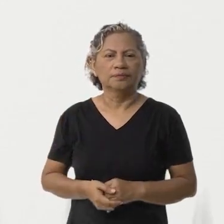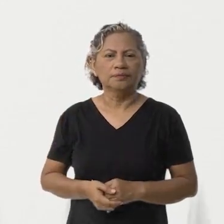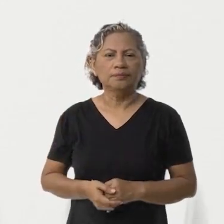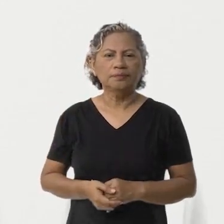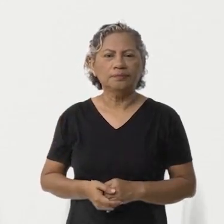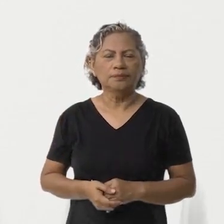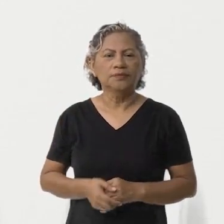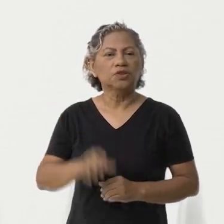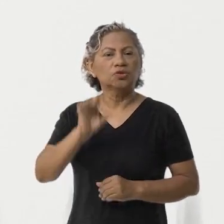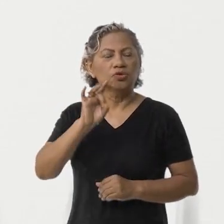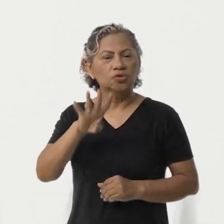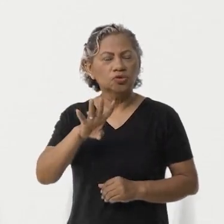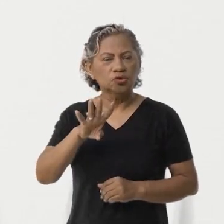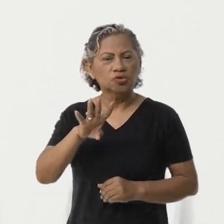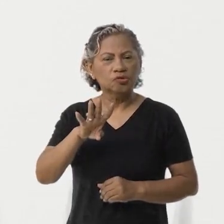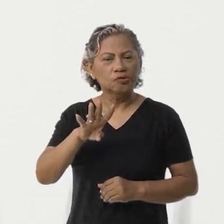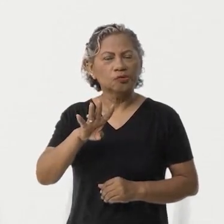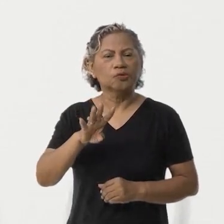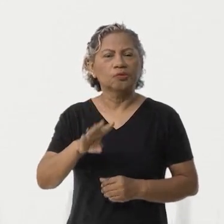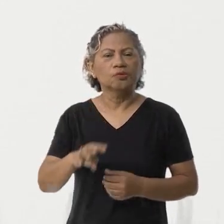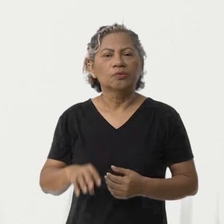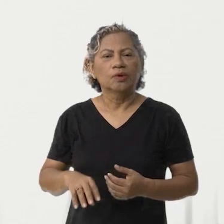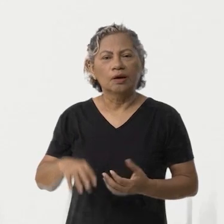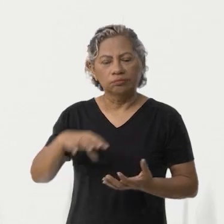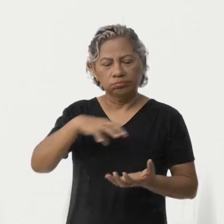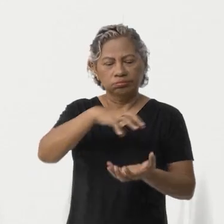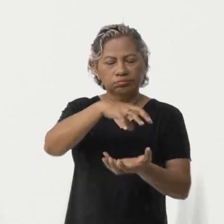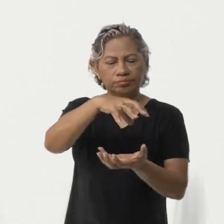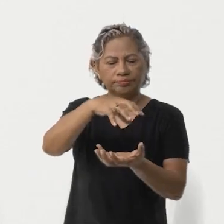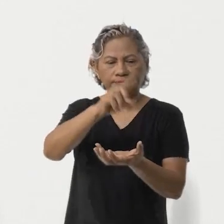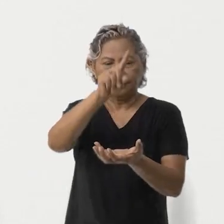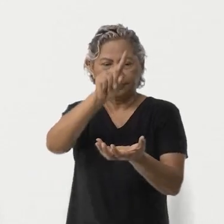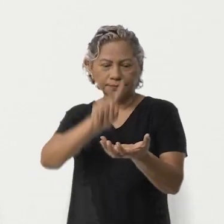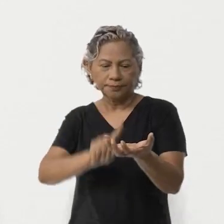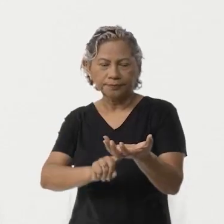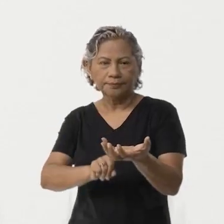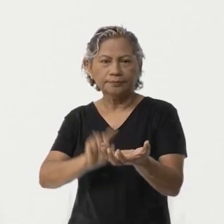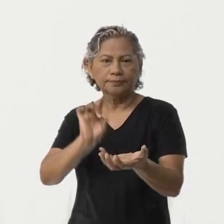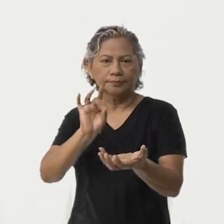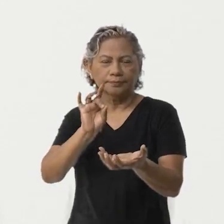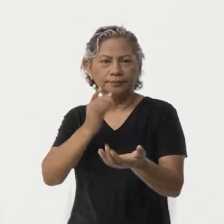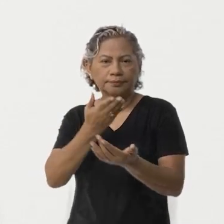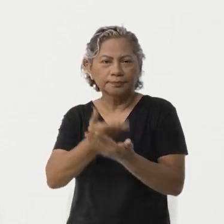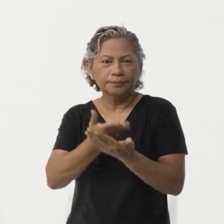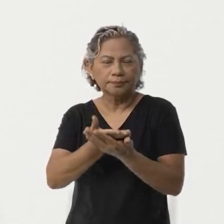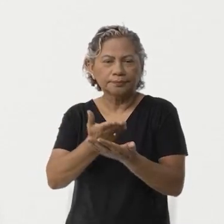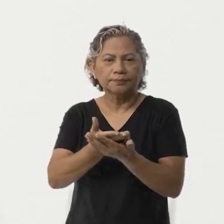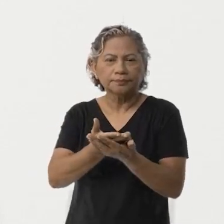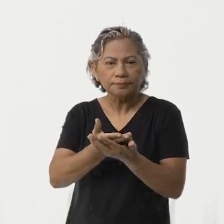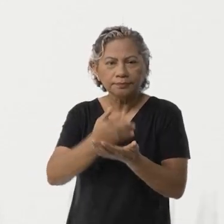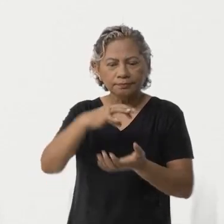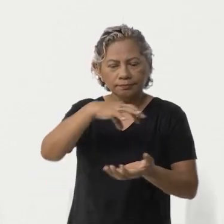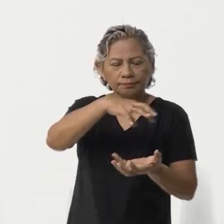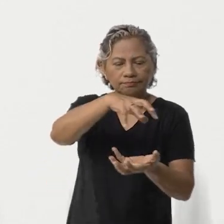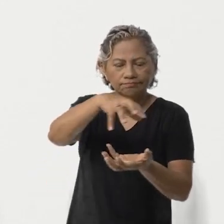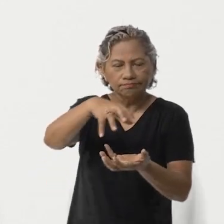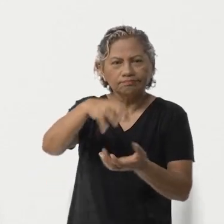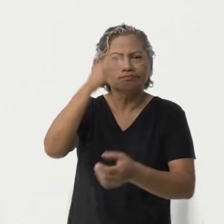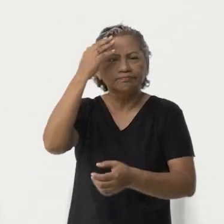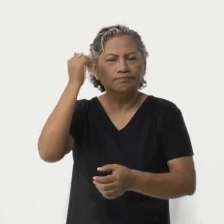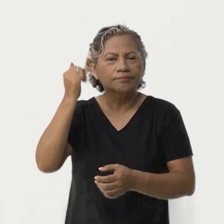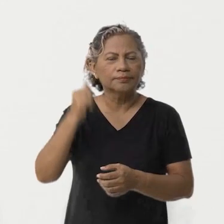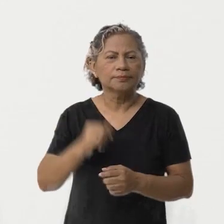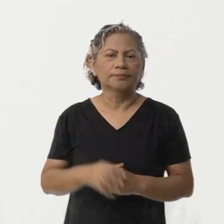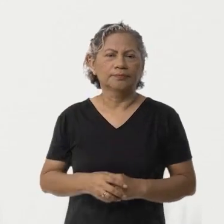uma linha que foi criada por cientistas para a gente poder estudar por partes a Terra, para poder se localizar